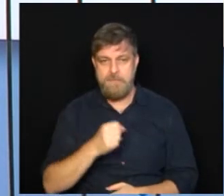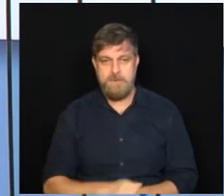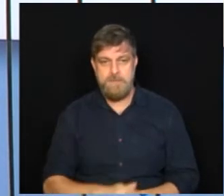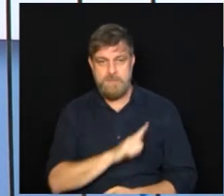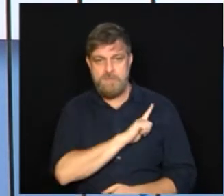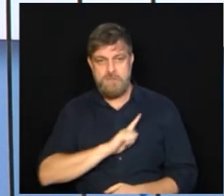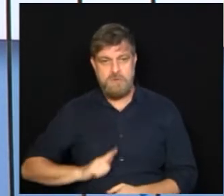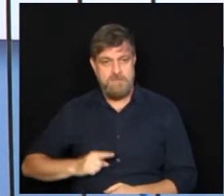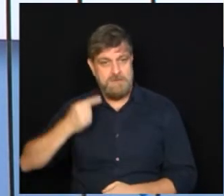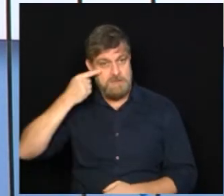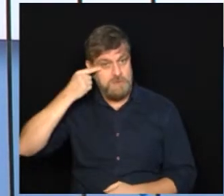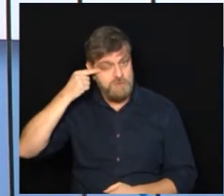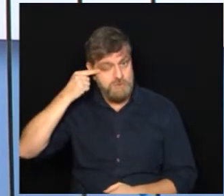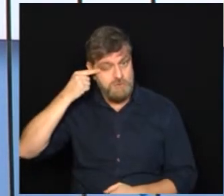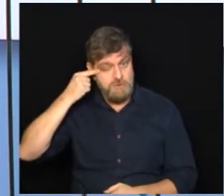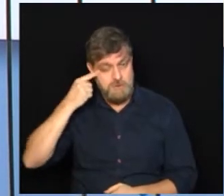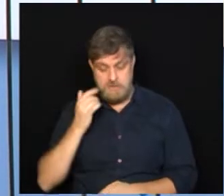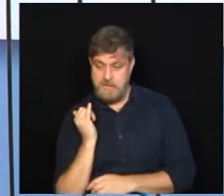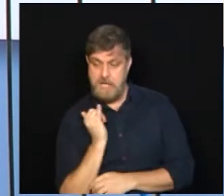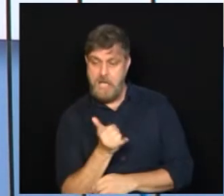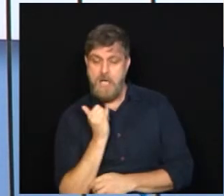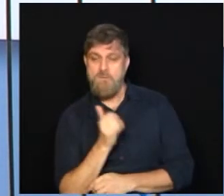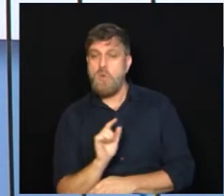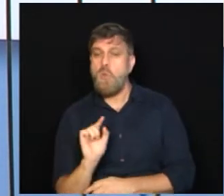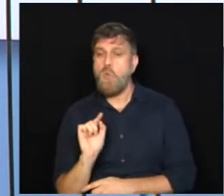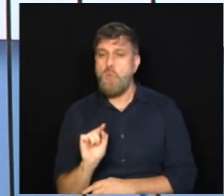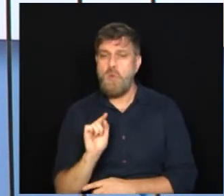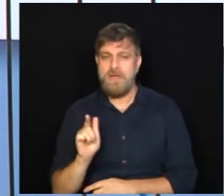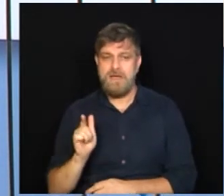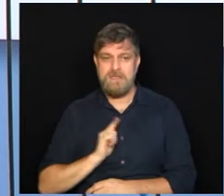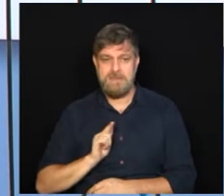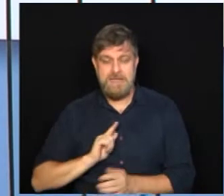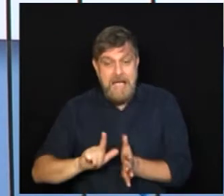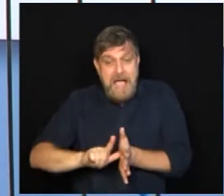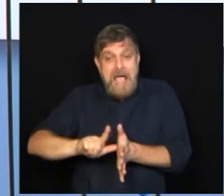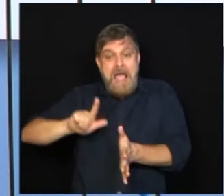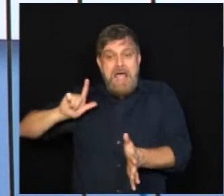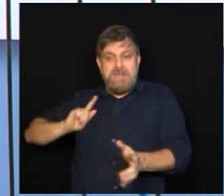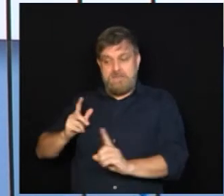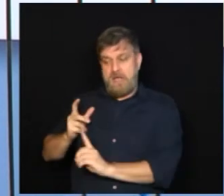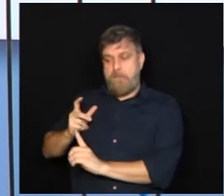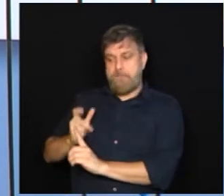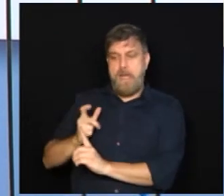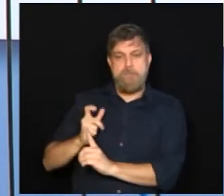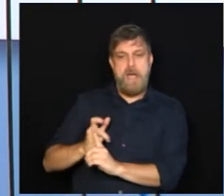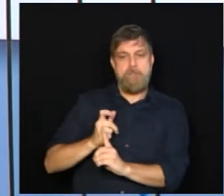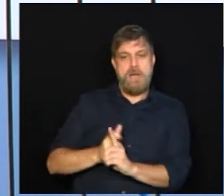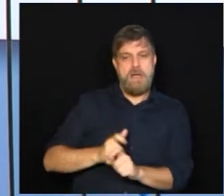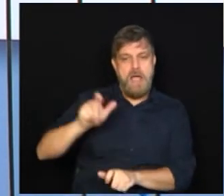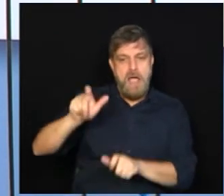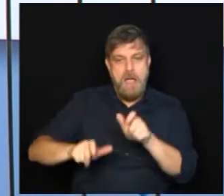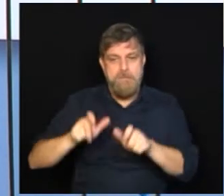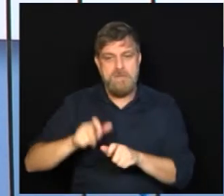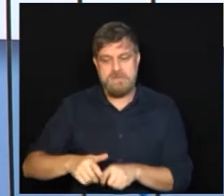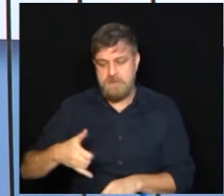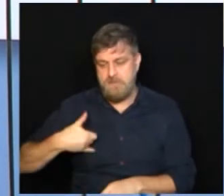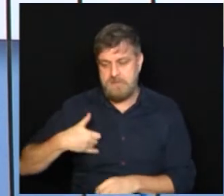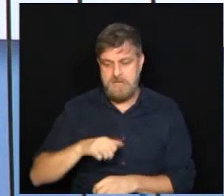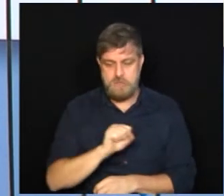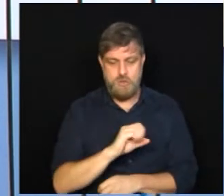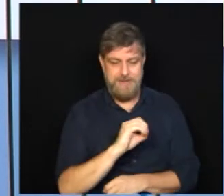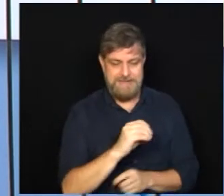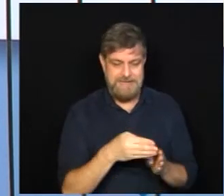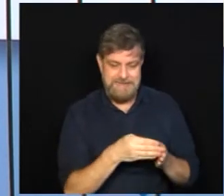governador João Dória, que disse, inclusive, que está antecipando a vacinação das pessoas com 80 e